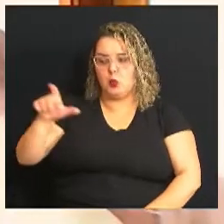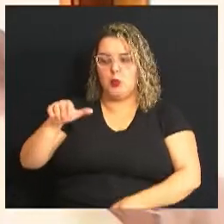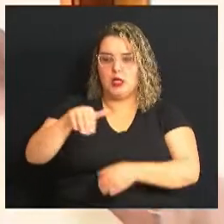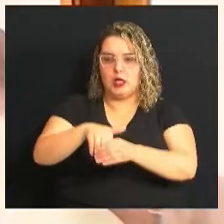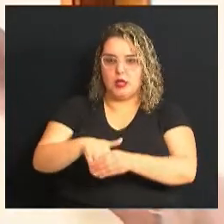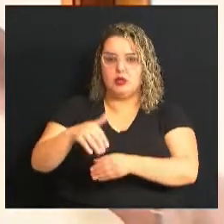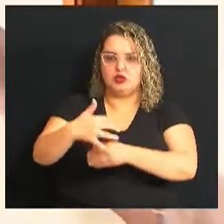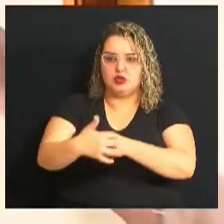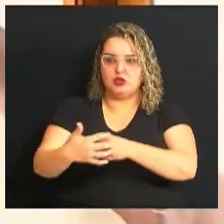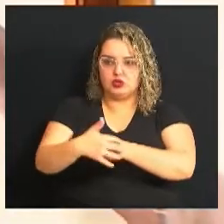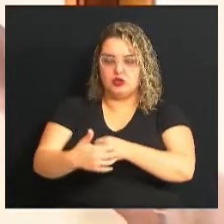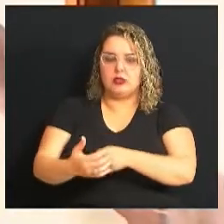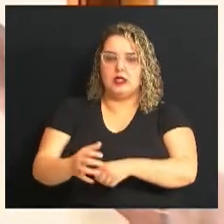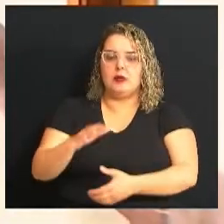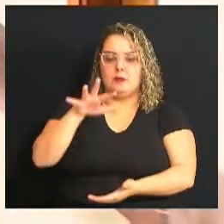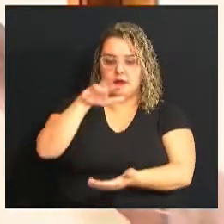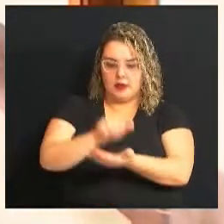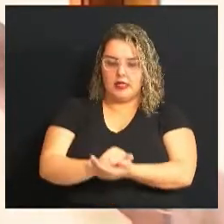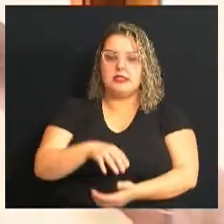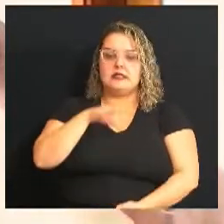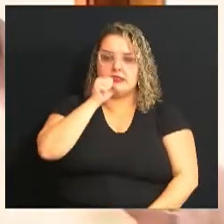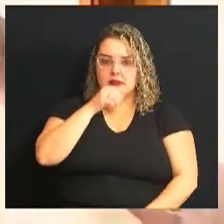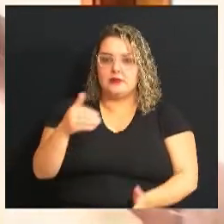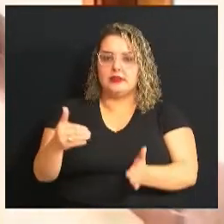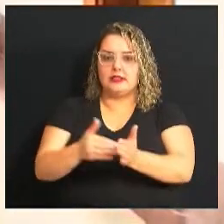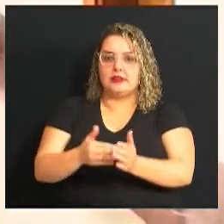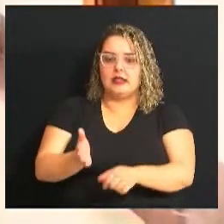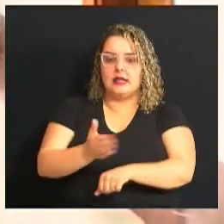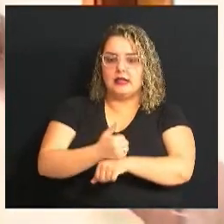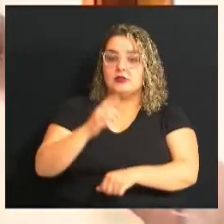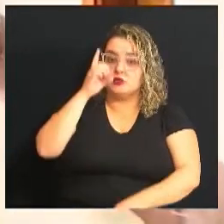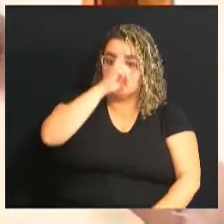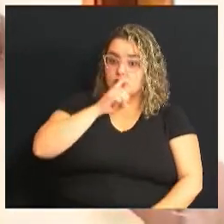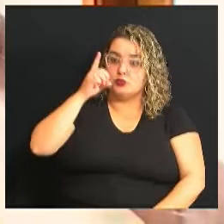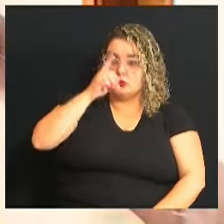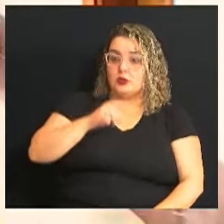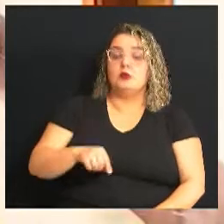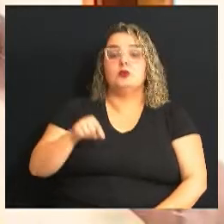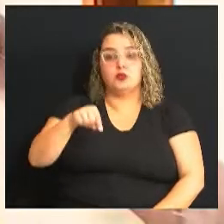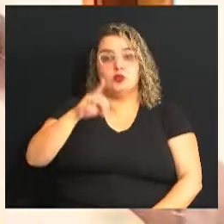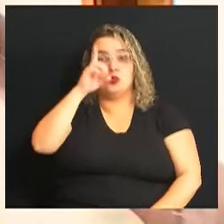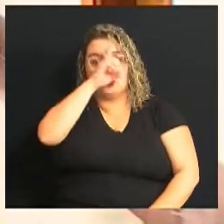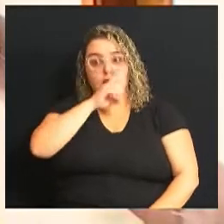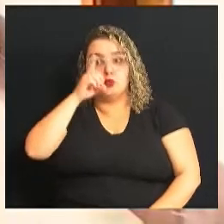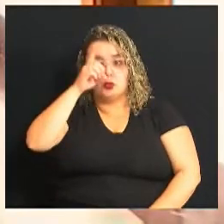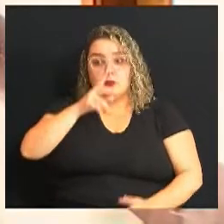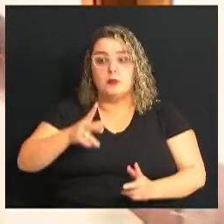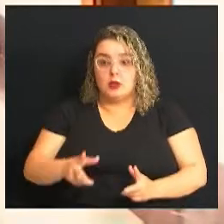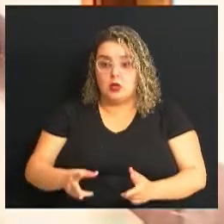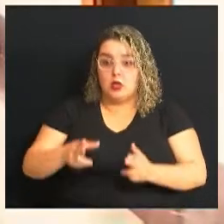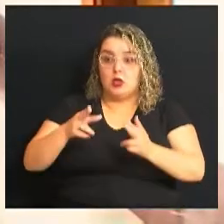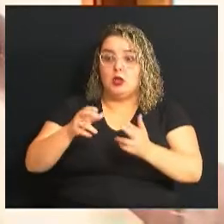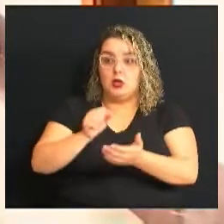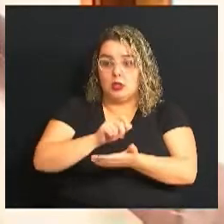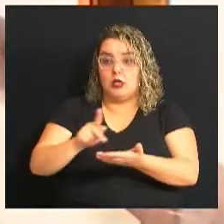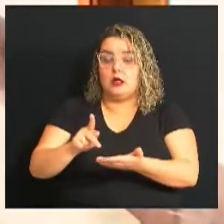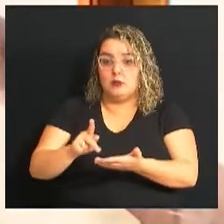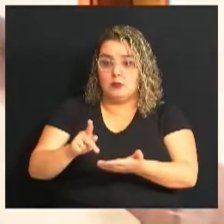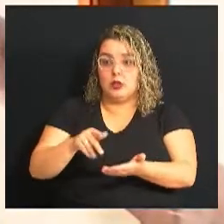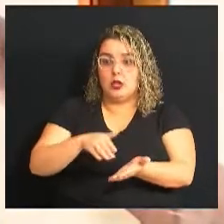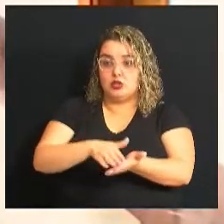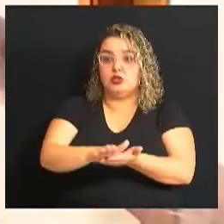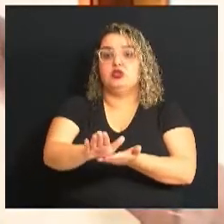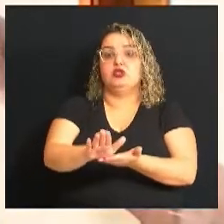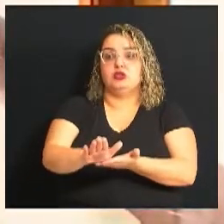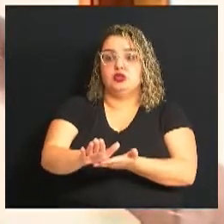eleição. Isso é muito importante lembrar. No domingo, esse aplicativo vai estar suspenso para que a pessoa emita essa versão